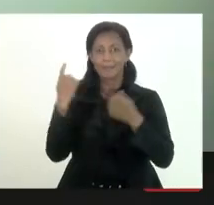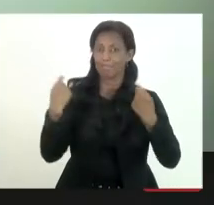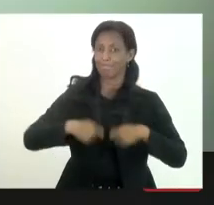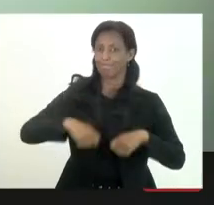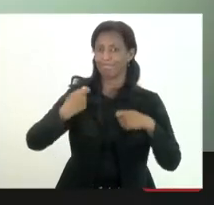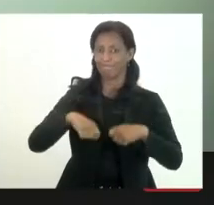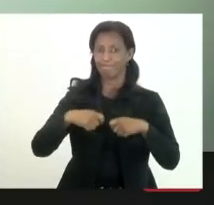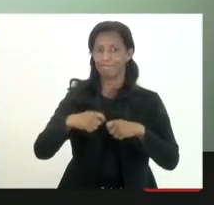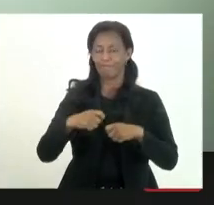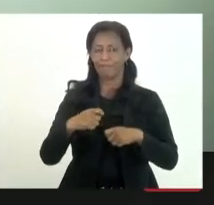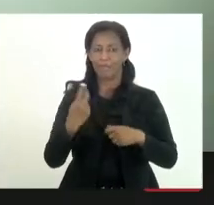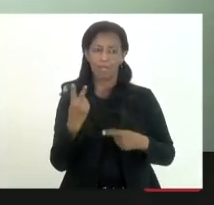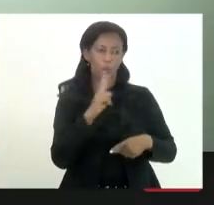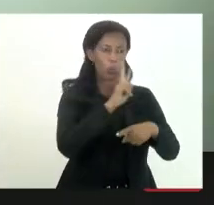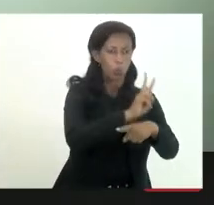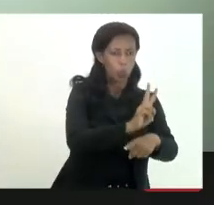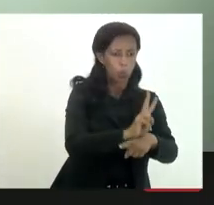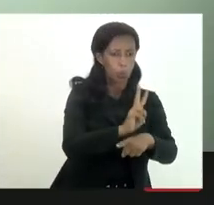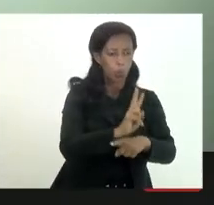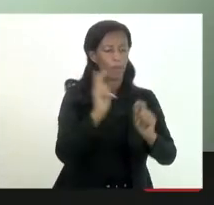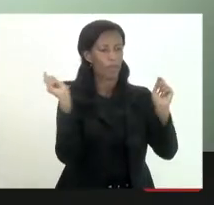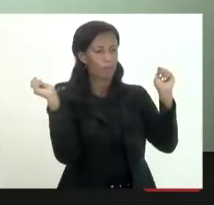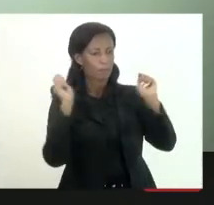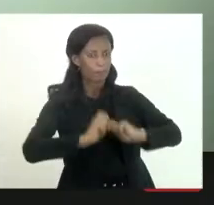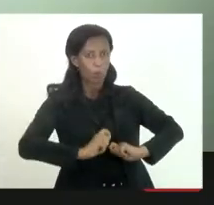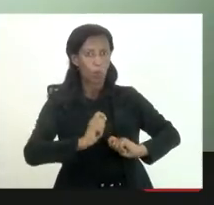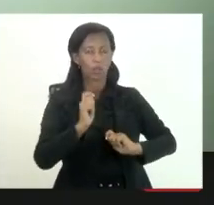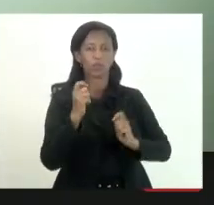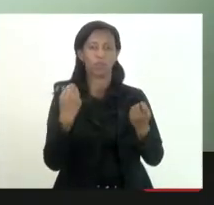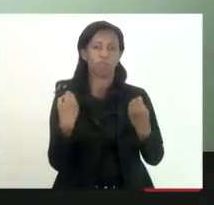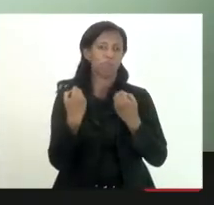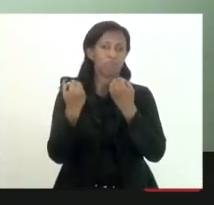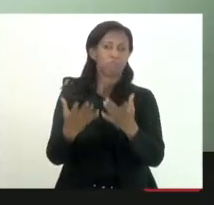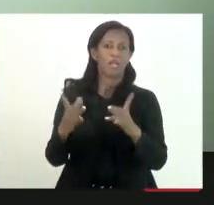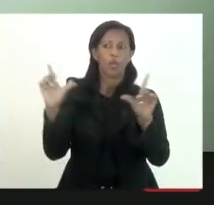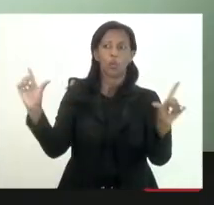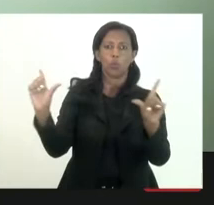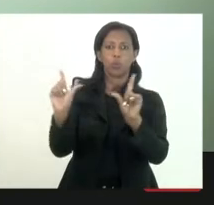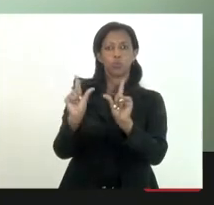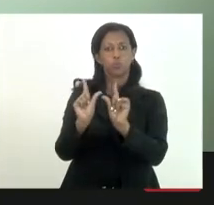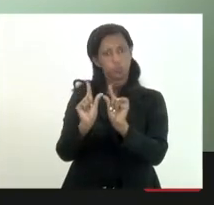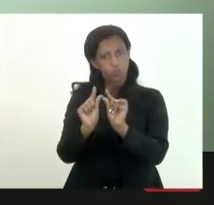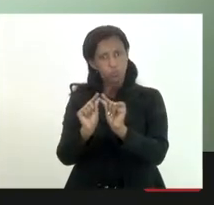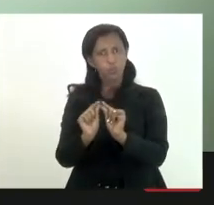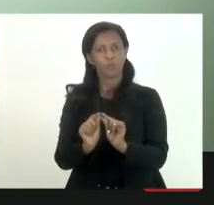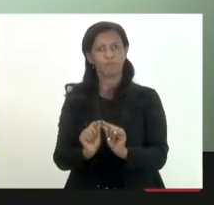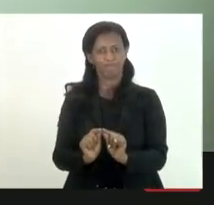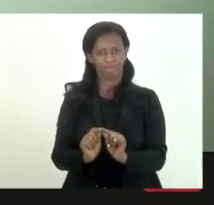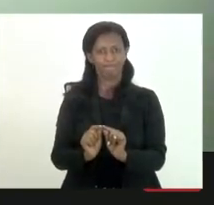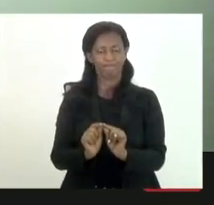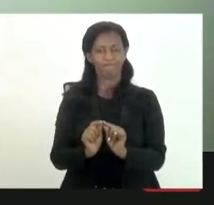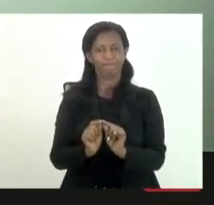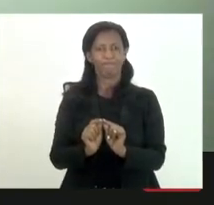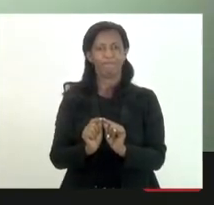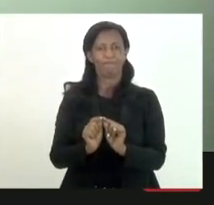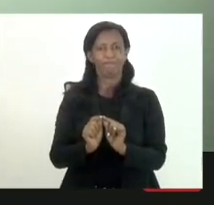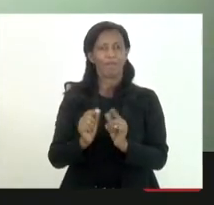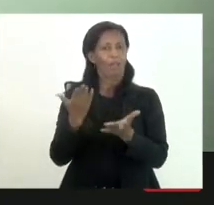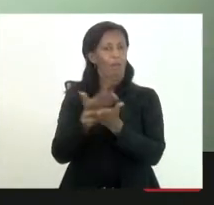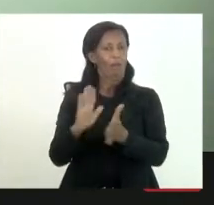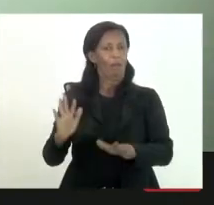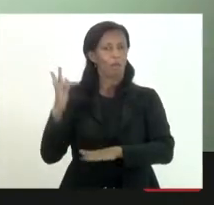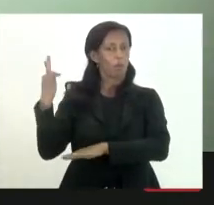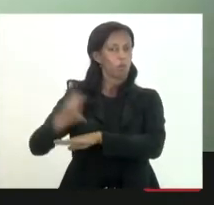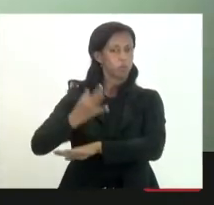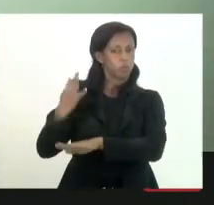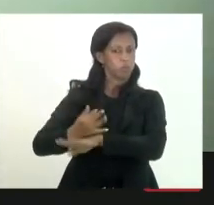estratégias de prevenção que pudesse aí estar reduzindo e eliminando a intolerância